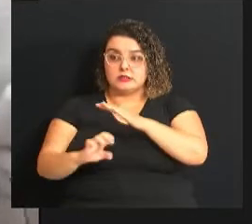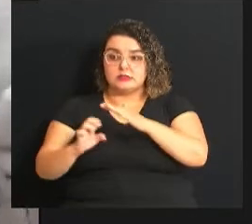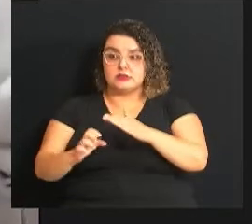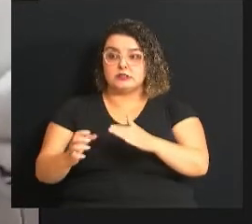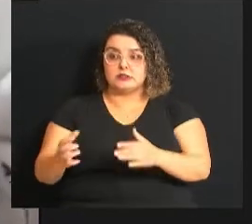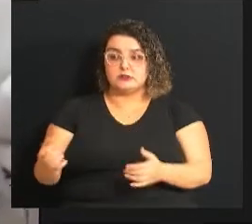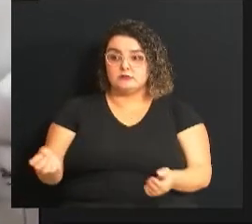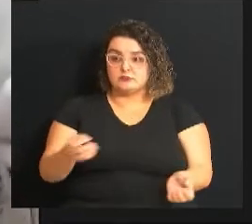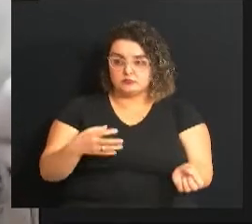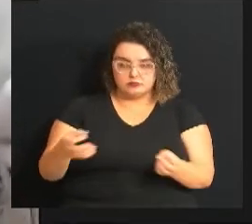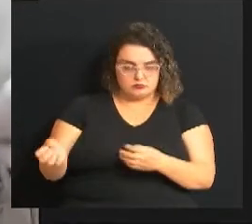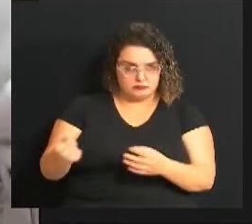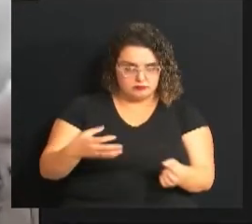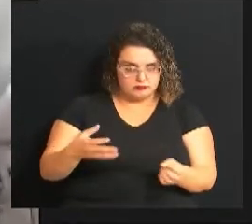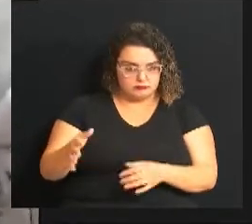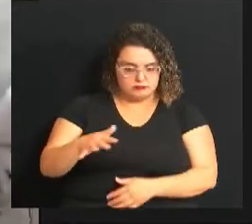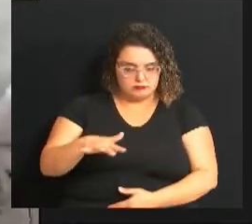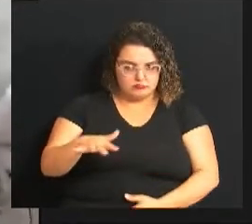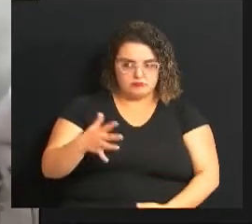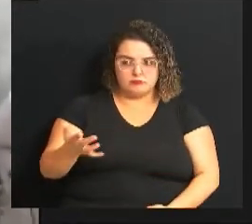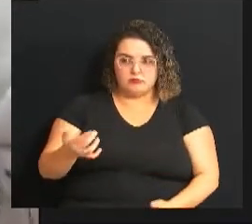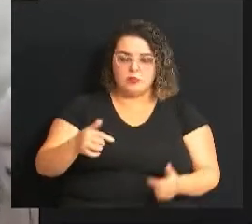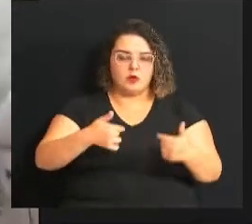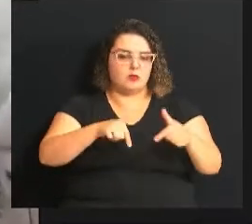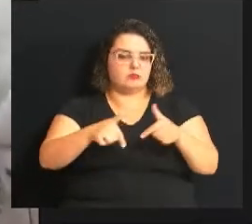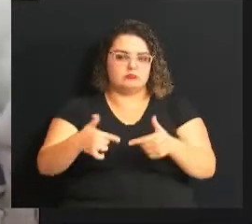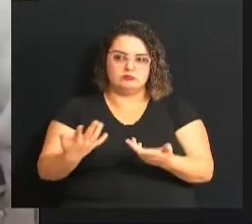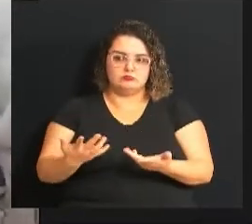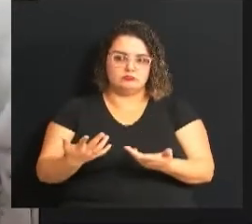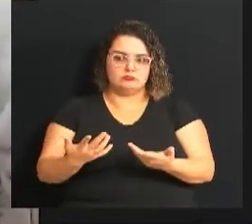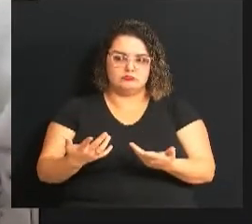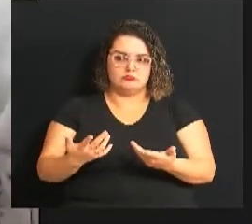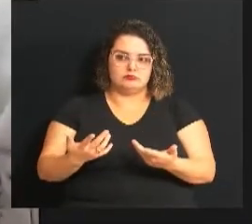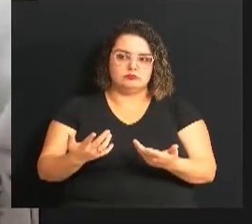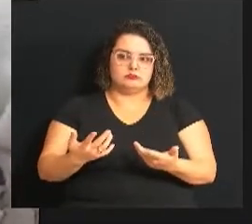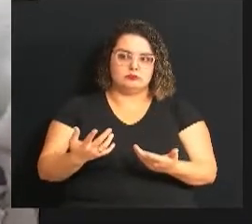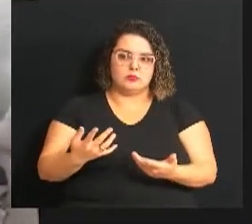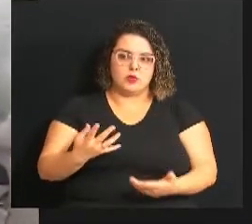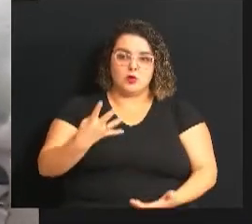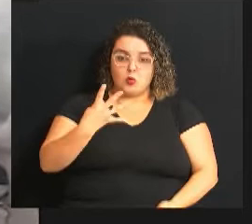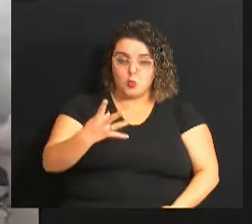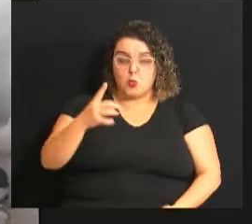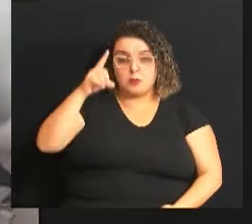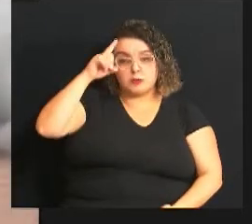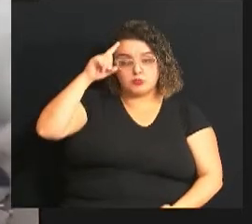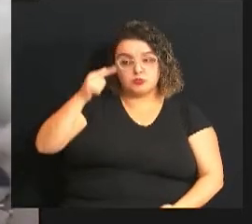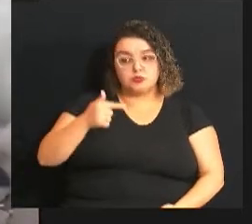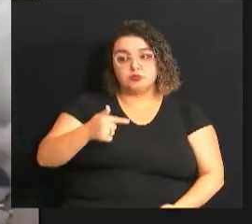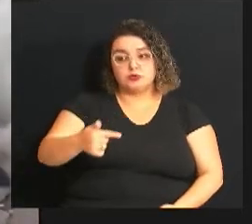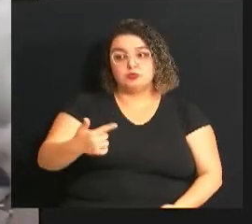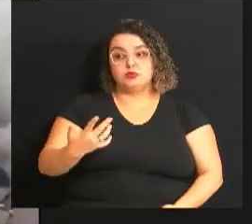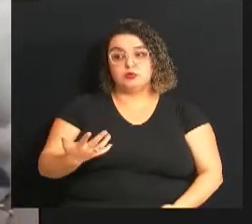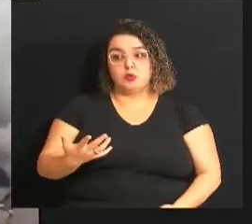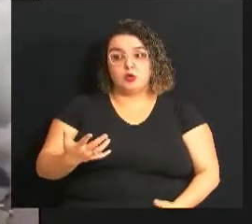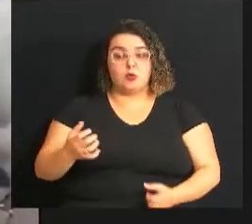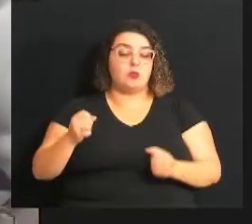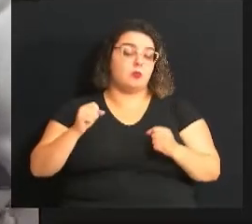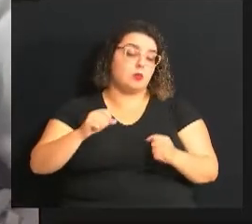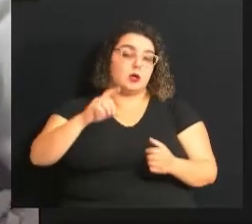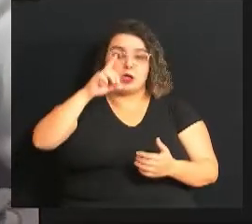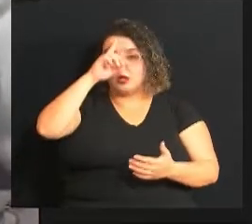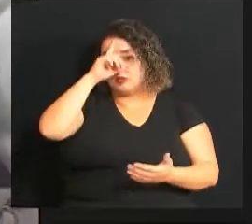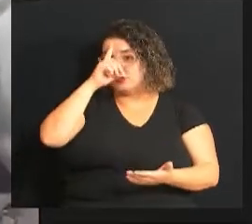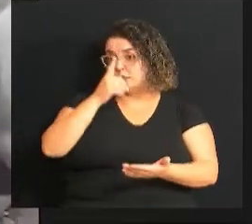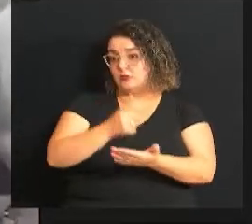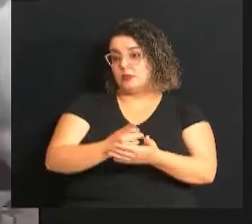atualmente o empregado trabalhar apenas 4 dias por semana, né? Isso pode ser uma decisão,